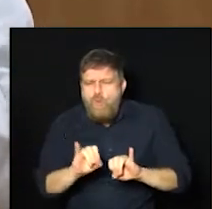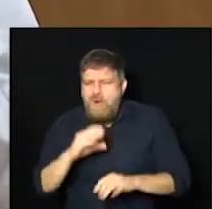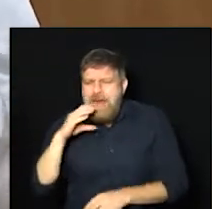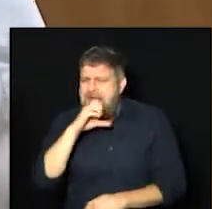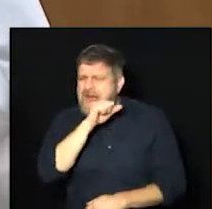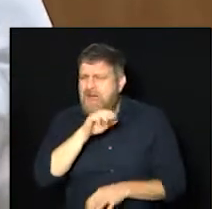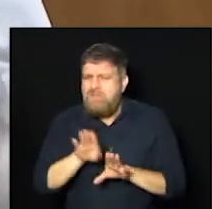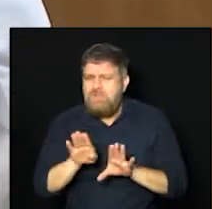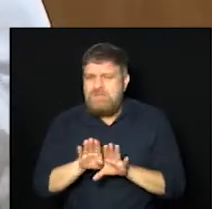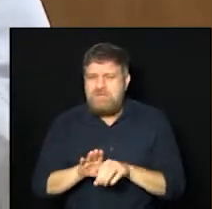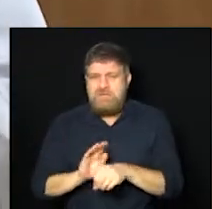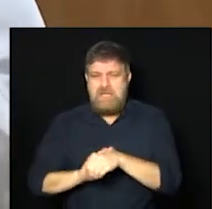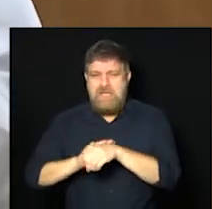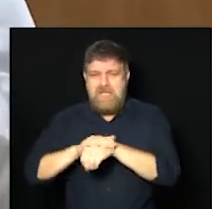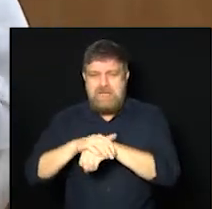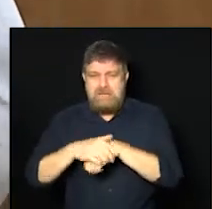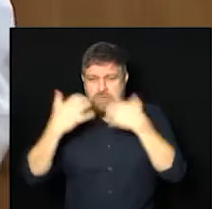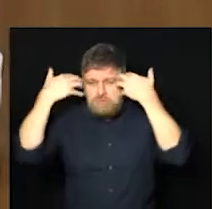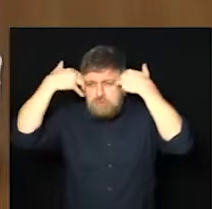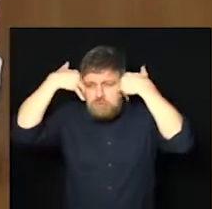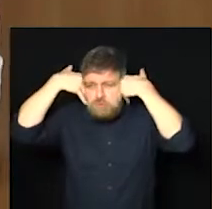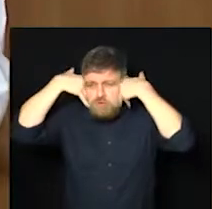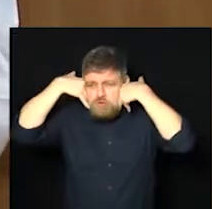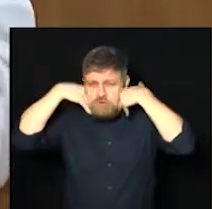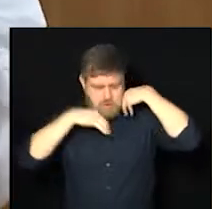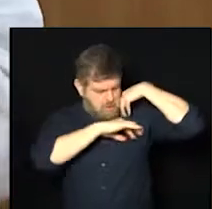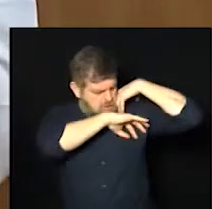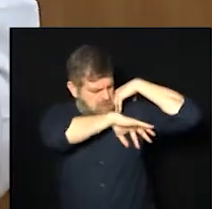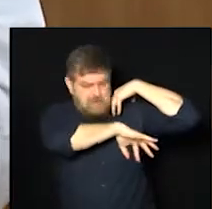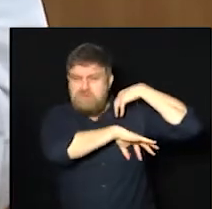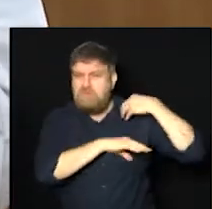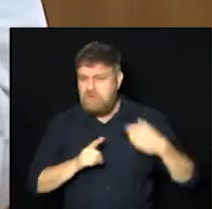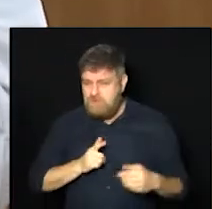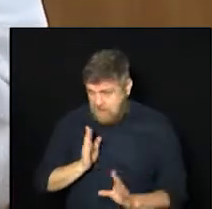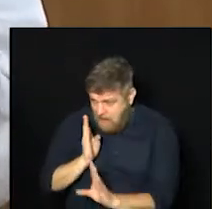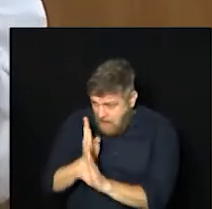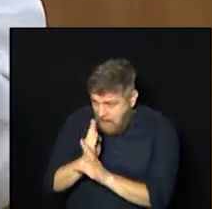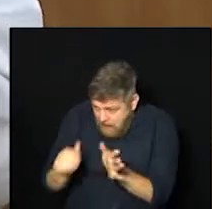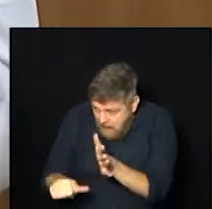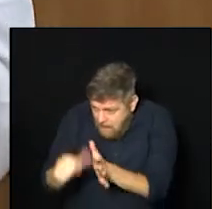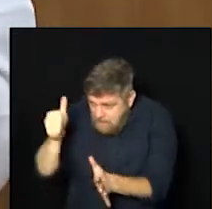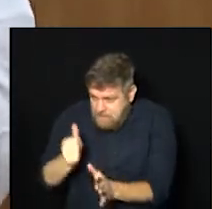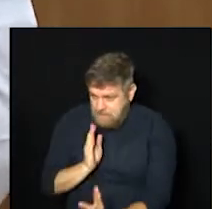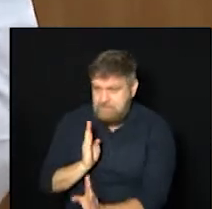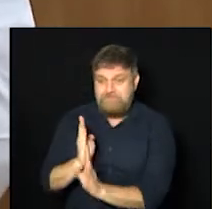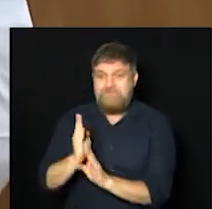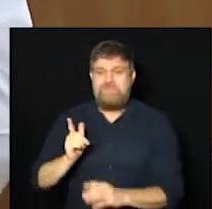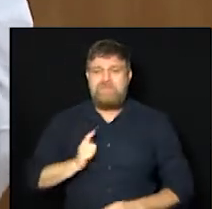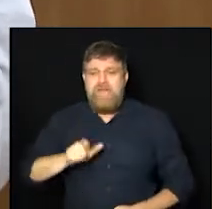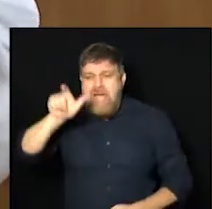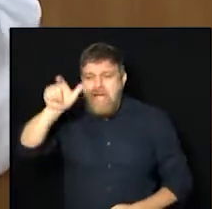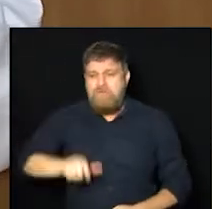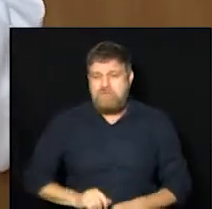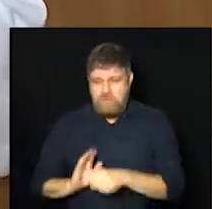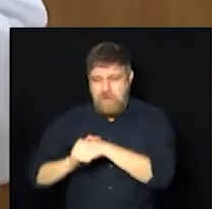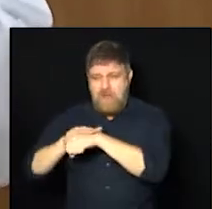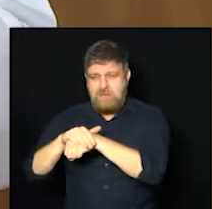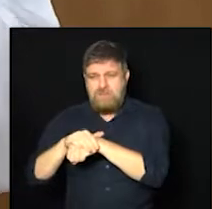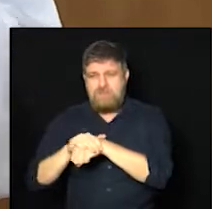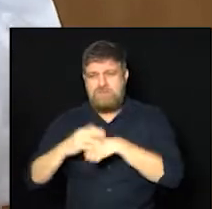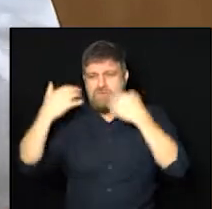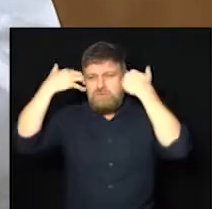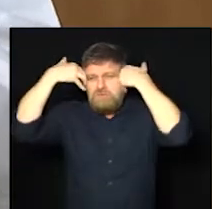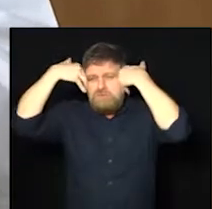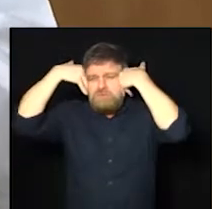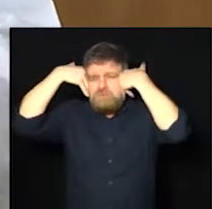Sim, isso é extremamente importante, muitas vezes é o primeiro sintoma. É a sudorese noturna, aquela